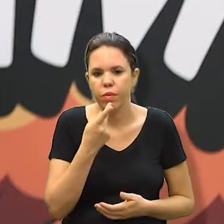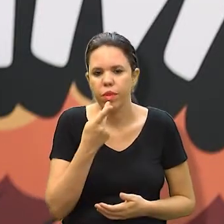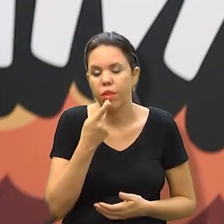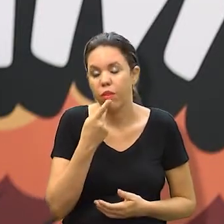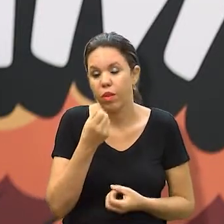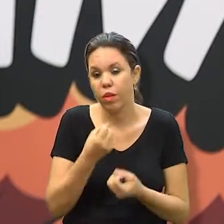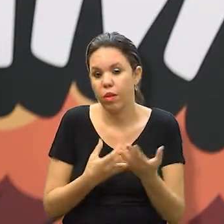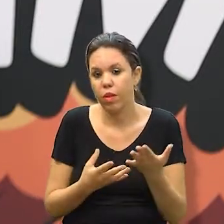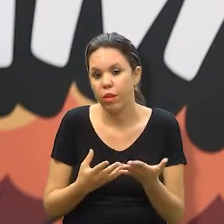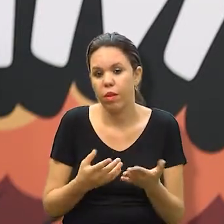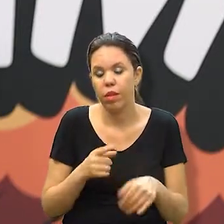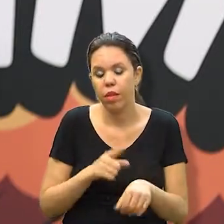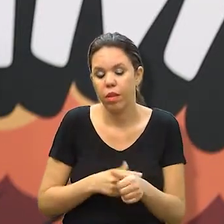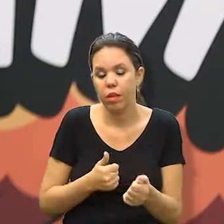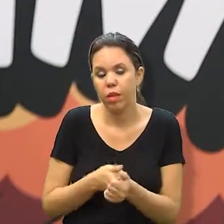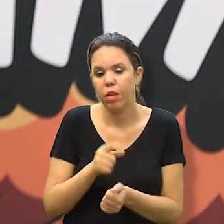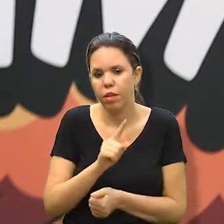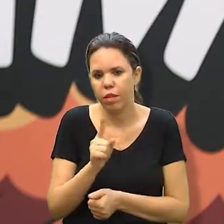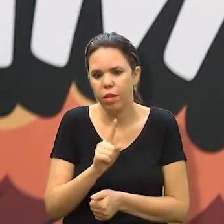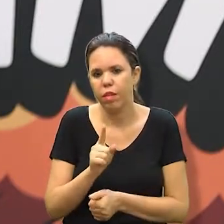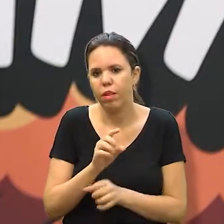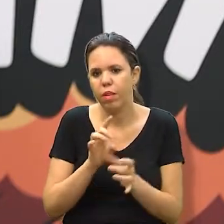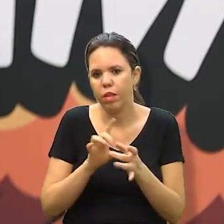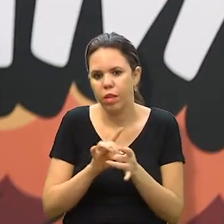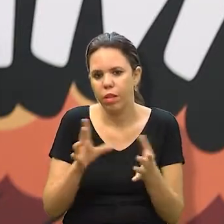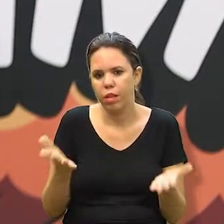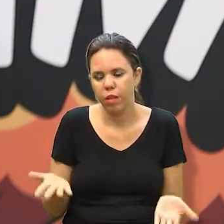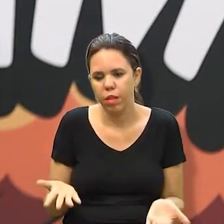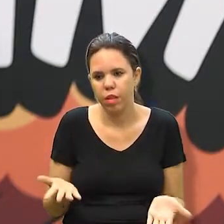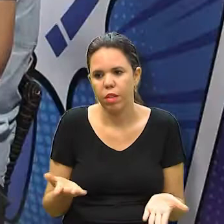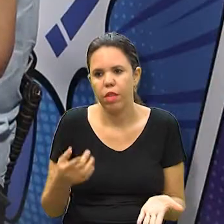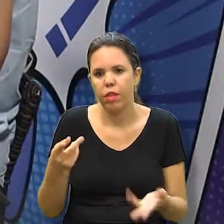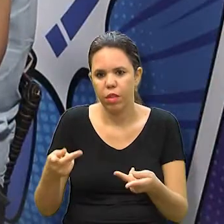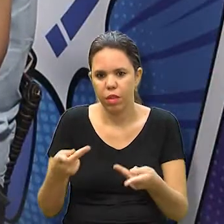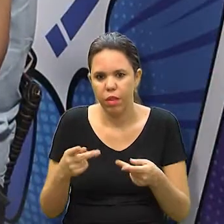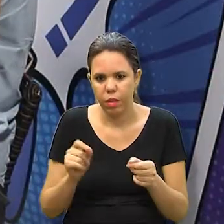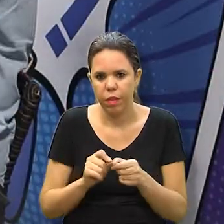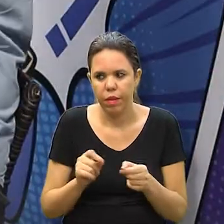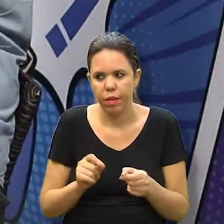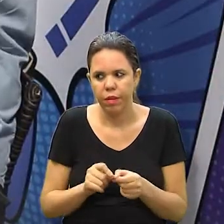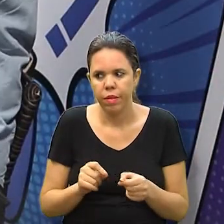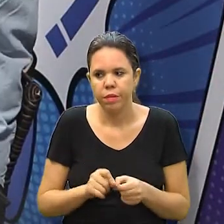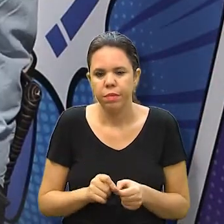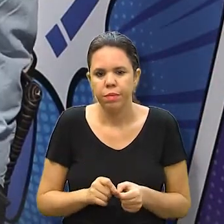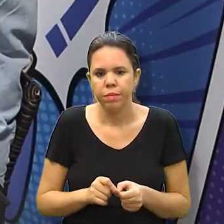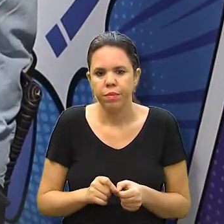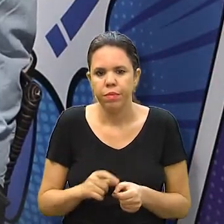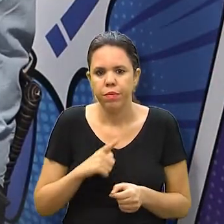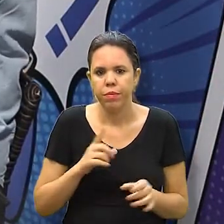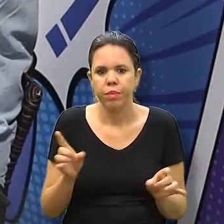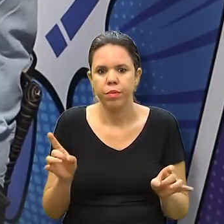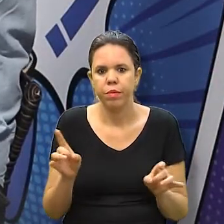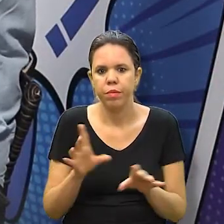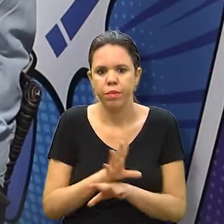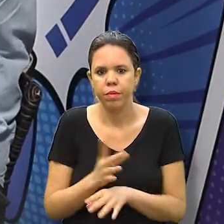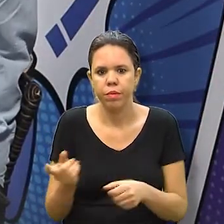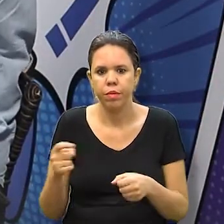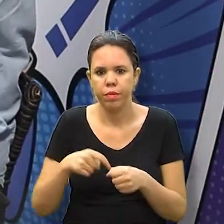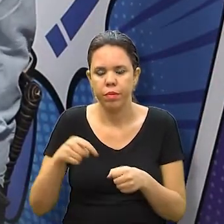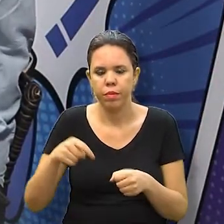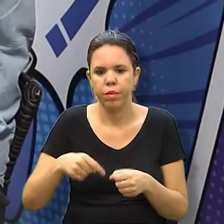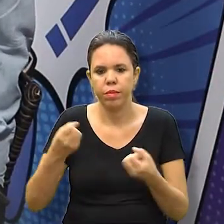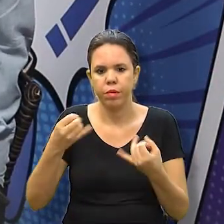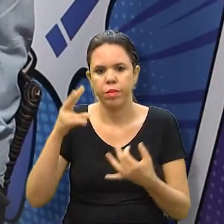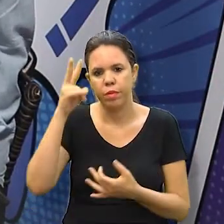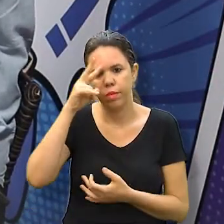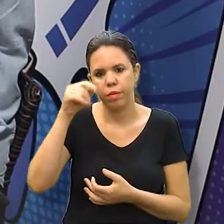ali, não deu a previsão pra gente, mas eu já vou deixar ali o convite feito, que assim que estiver pronto, você volta aqui para contar pra